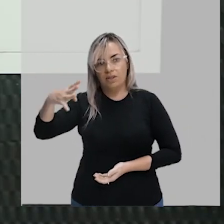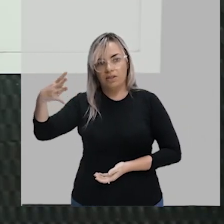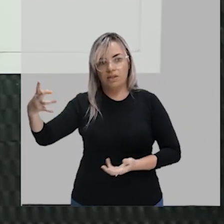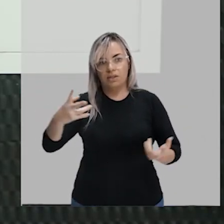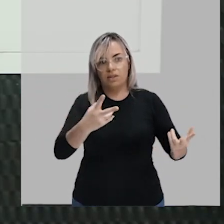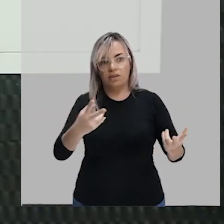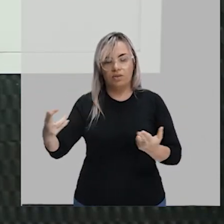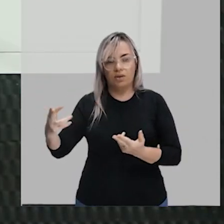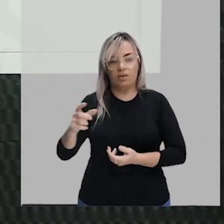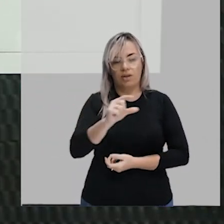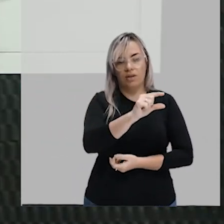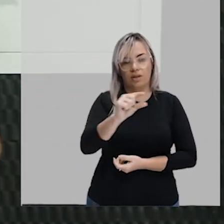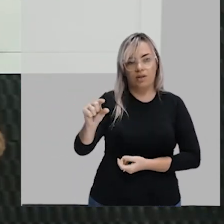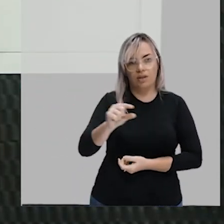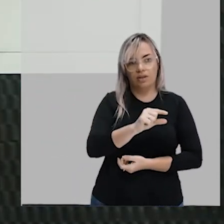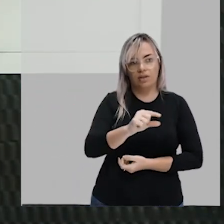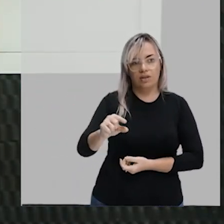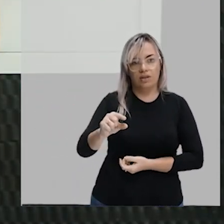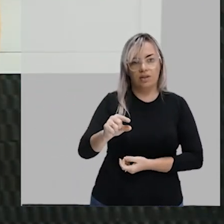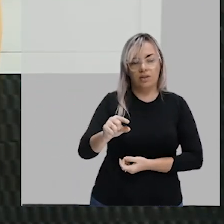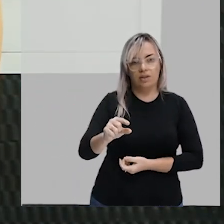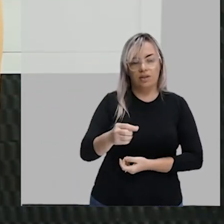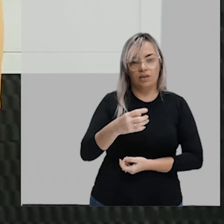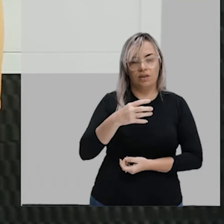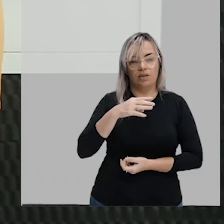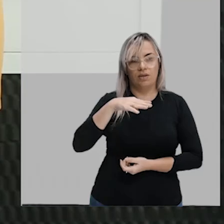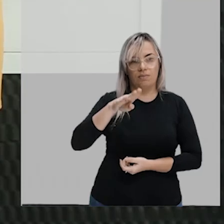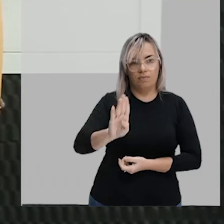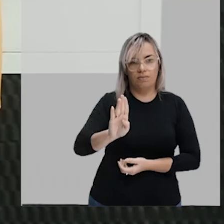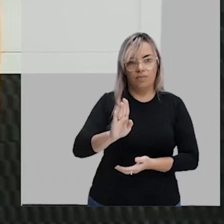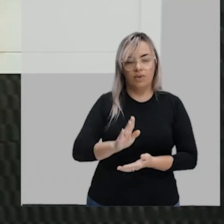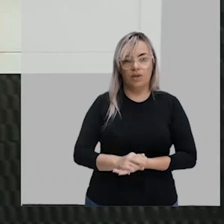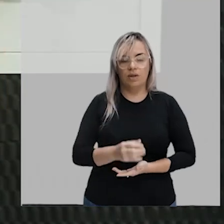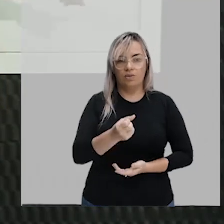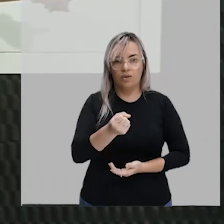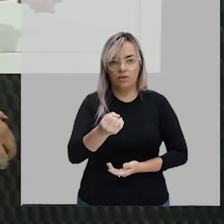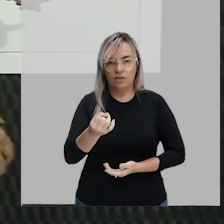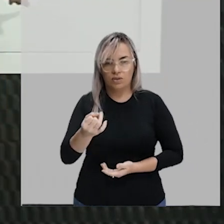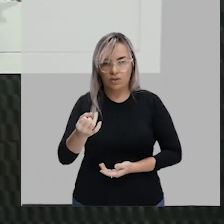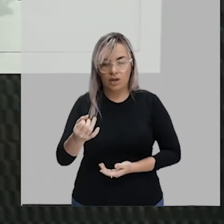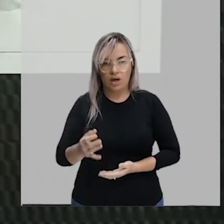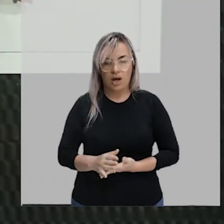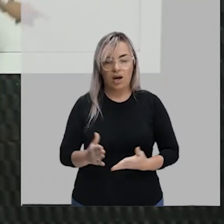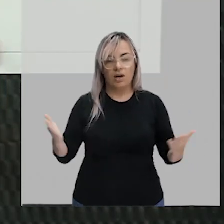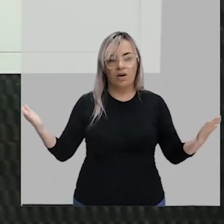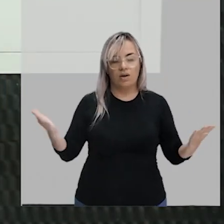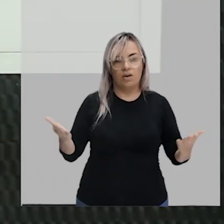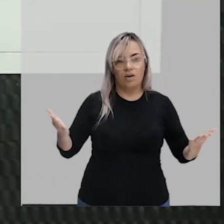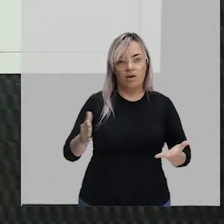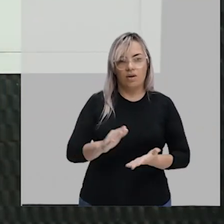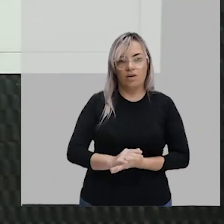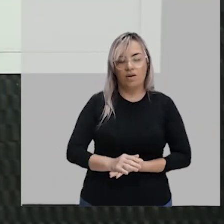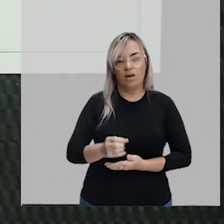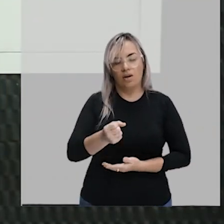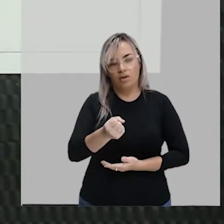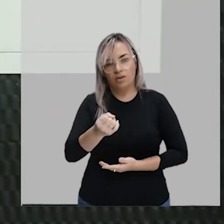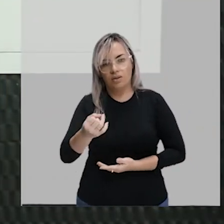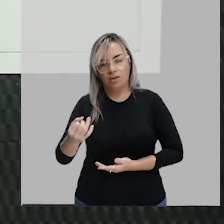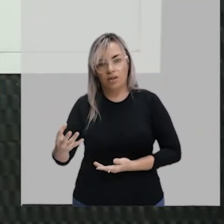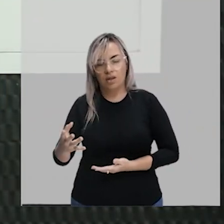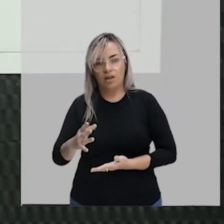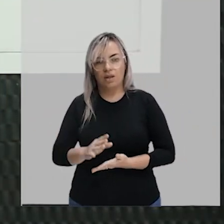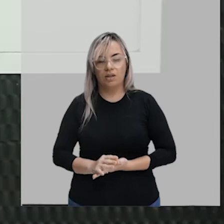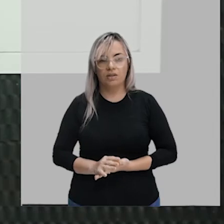obtém vai ter a quantidade de linhas de A pela quantidade de colunas de B.